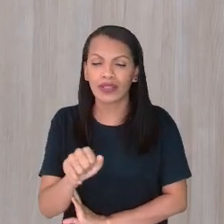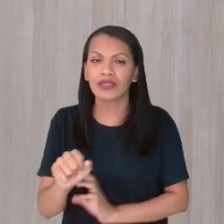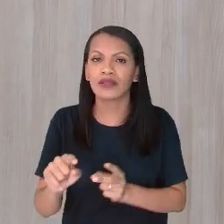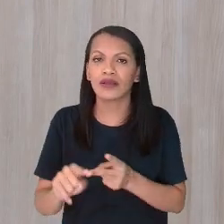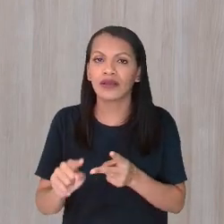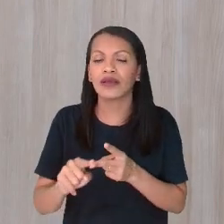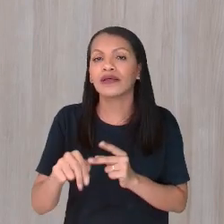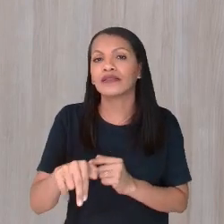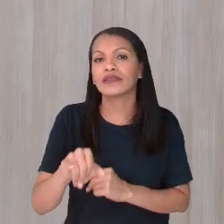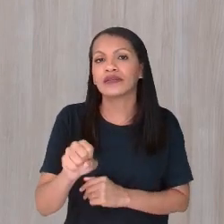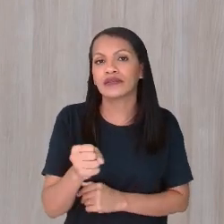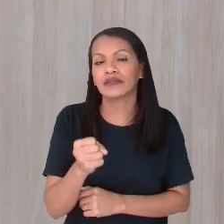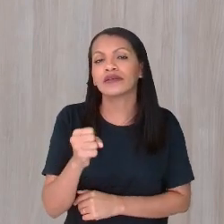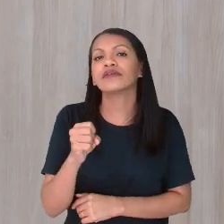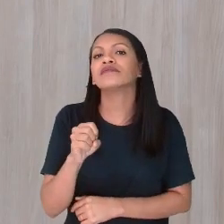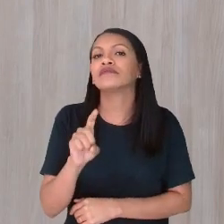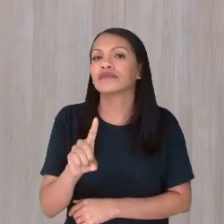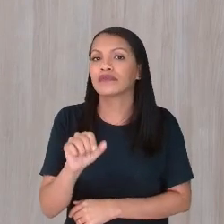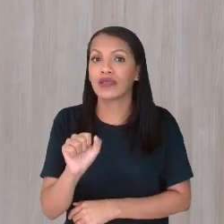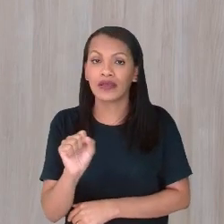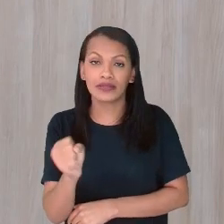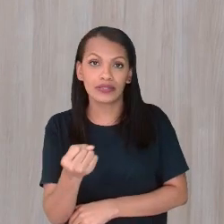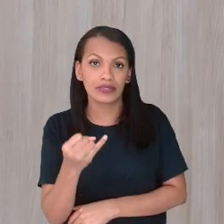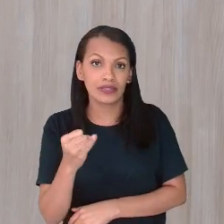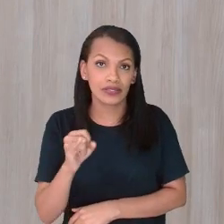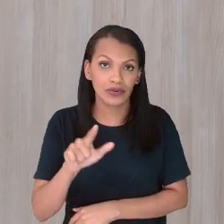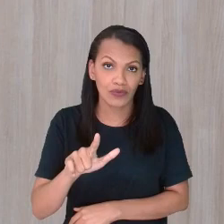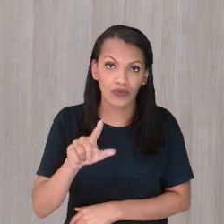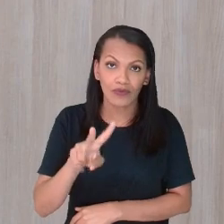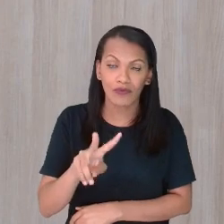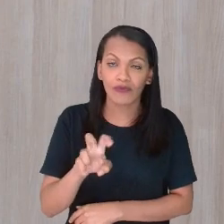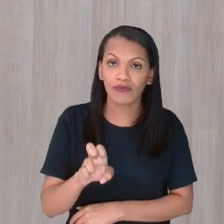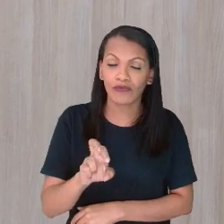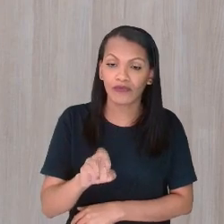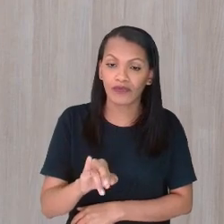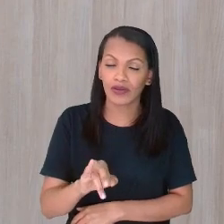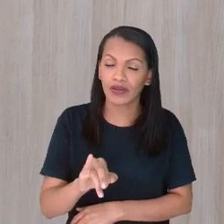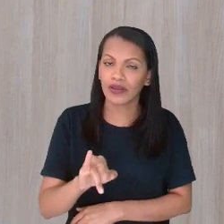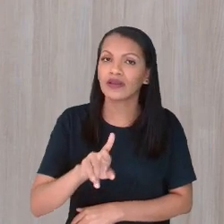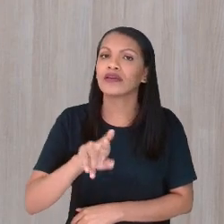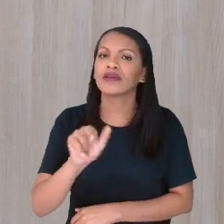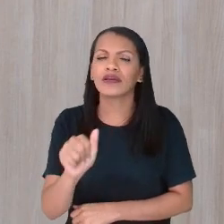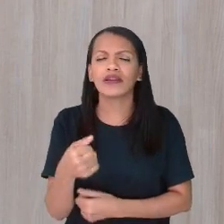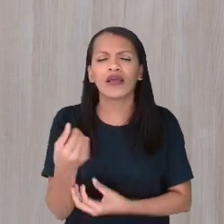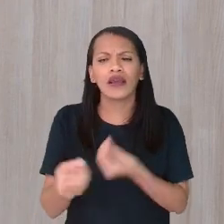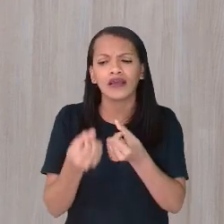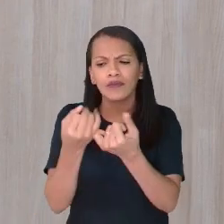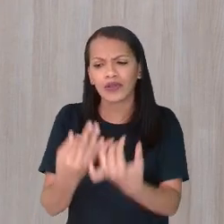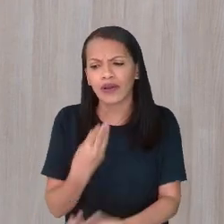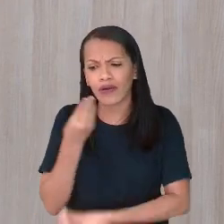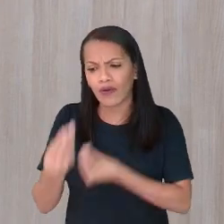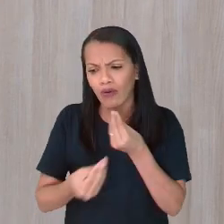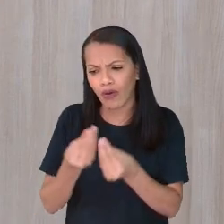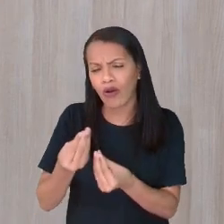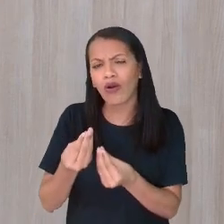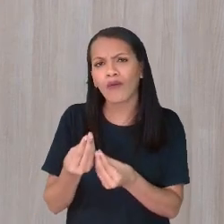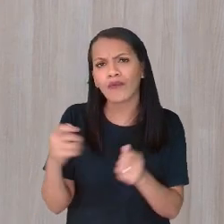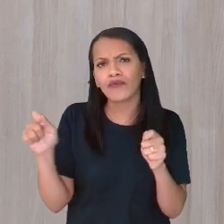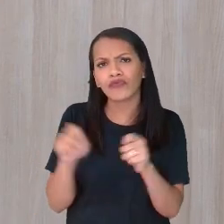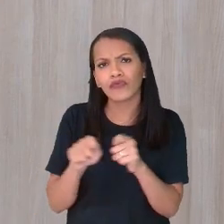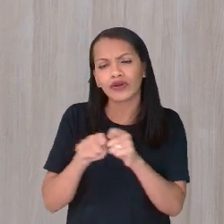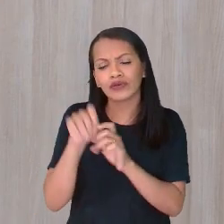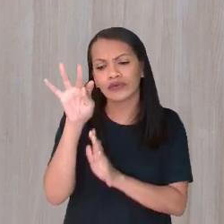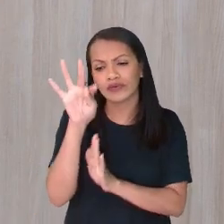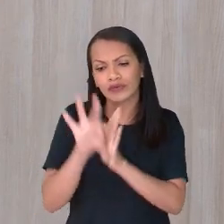Nízia Silveira, essas grandes mulheres. E ela fala um pouco sobre como construir o texto e o objetivo dela com esse